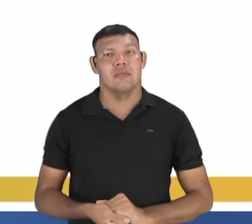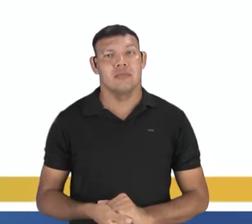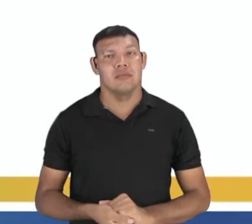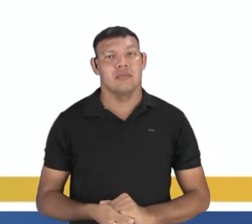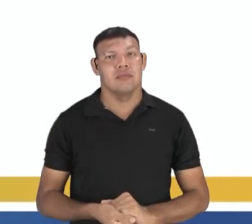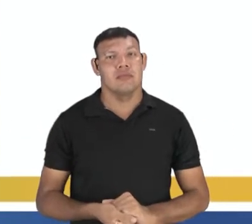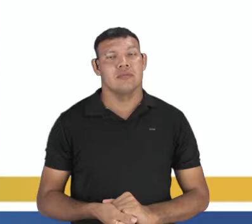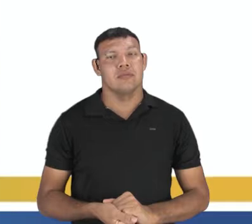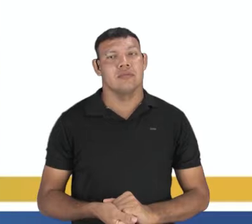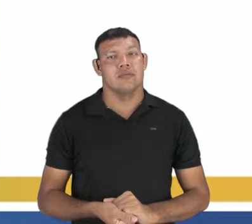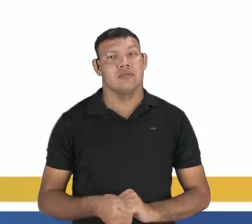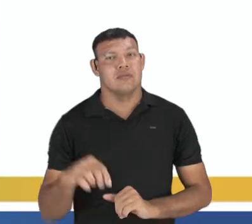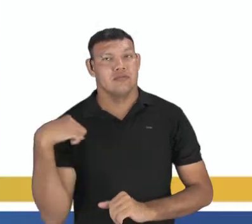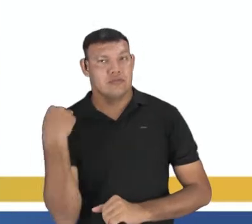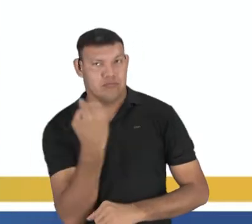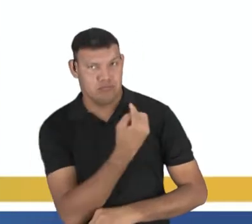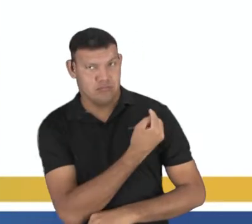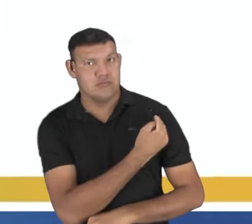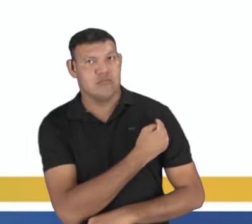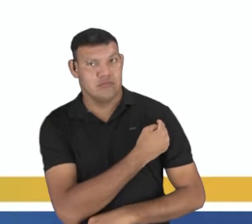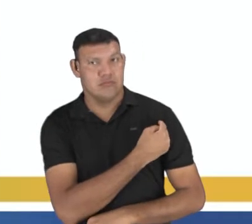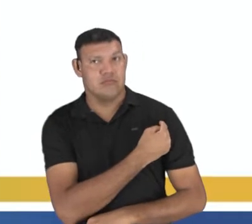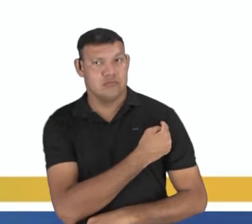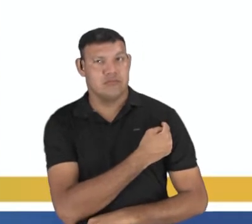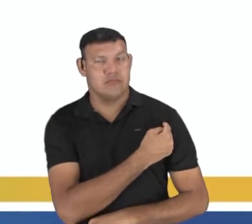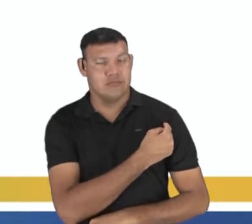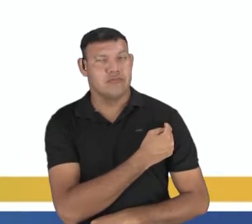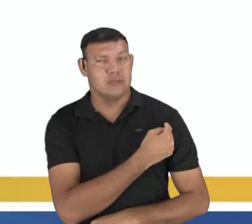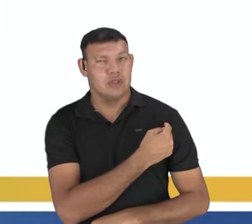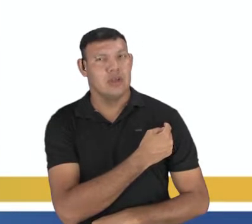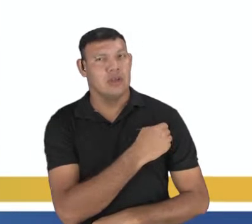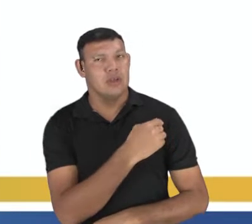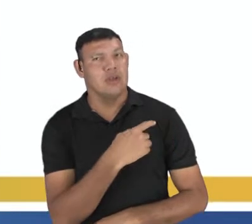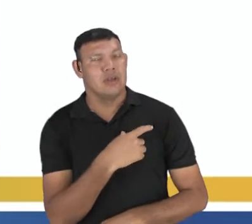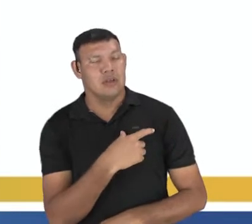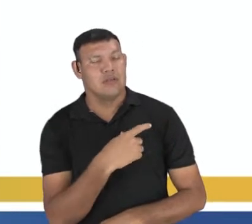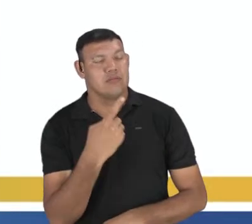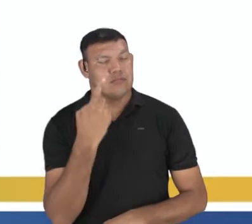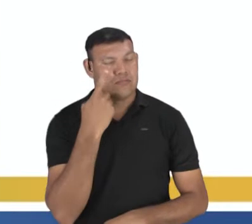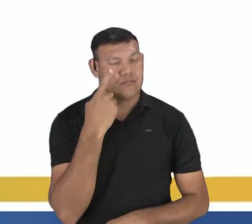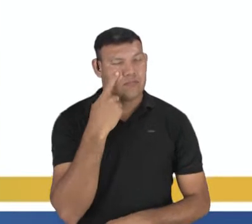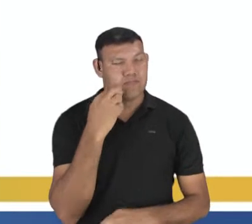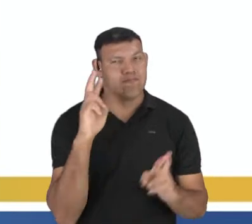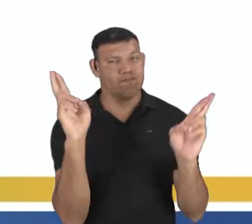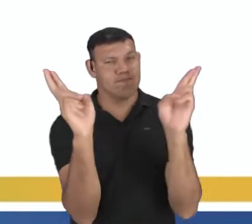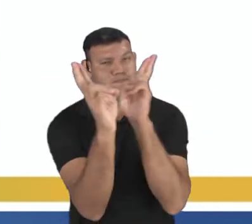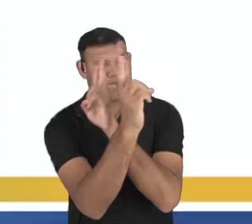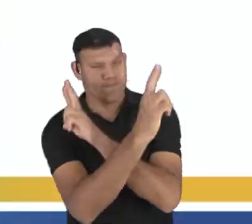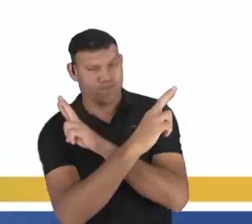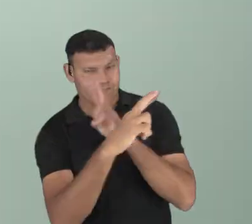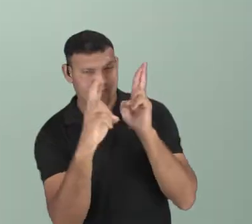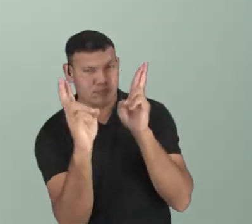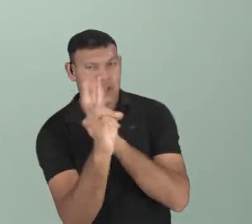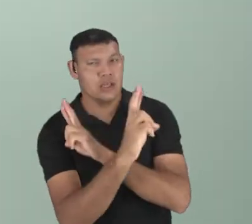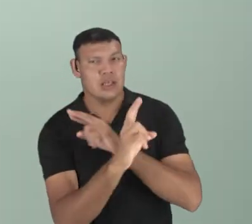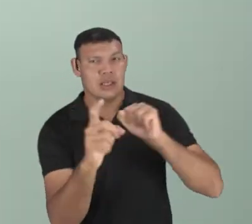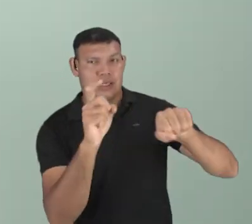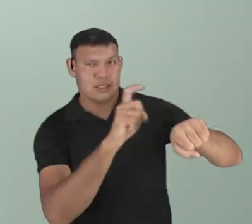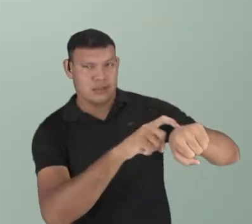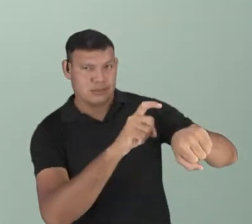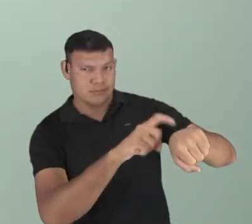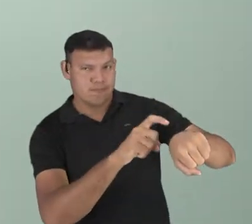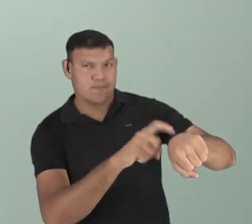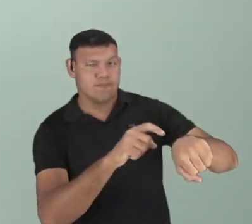se a gente pode relativizar o espaço e o tempo não existe no